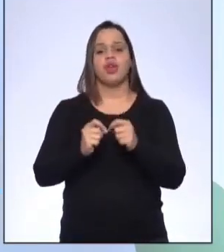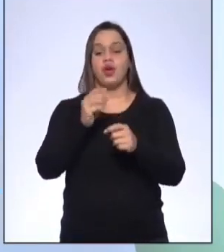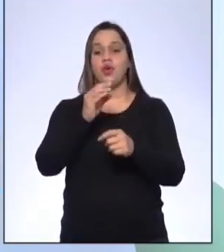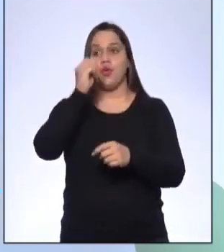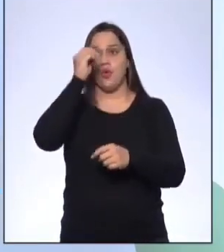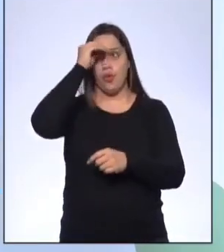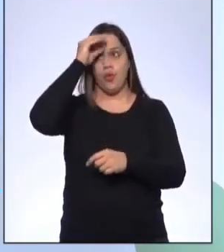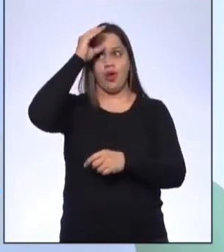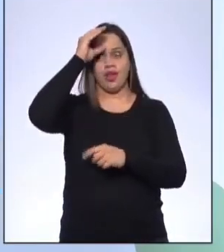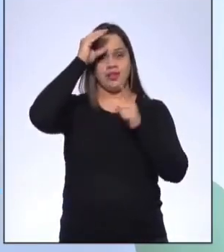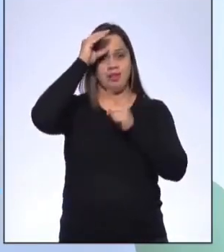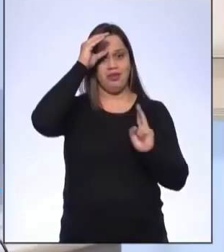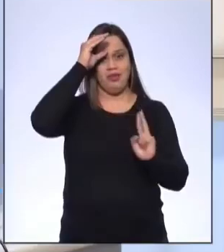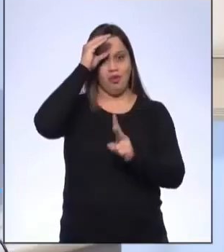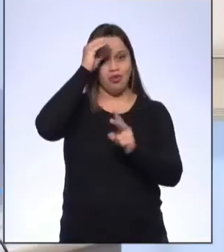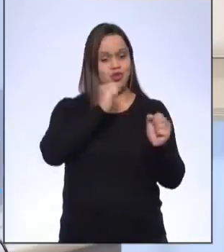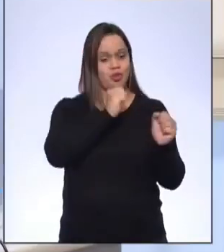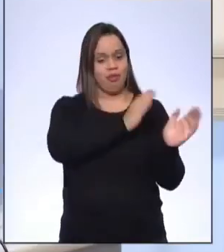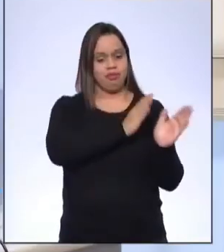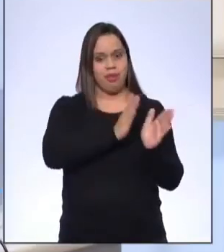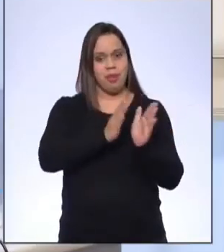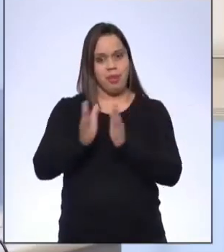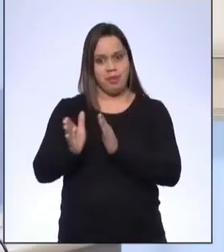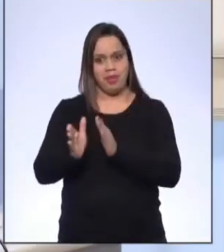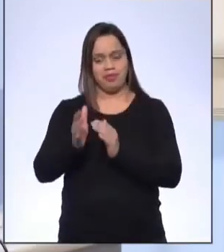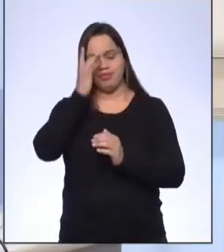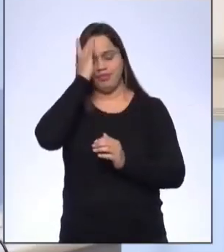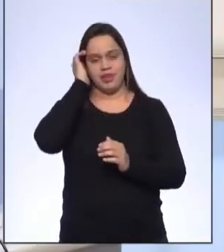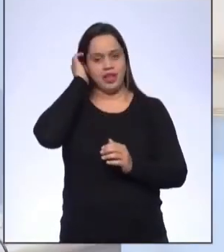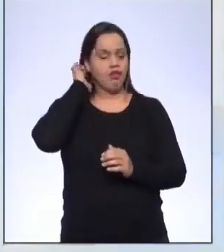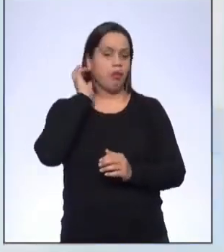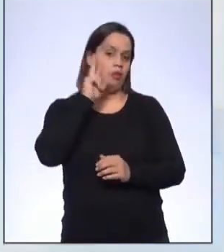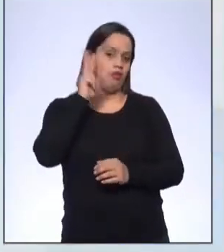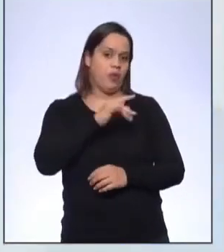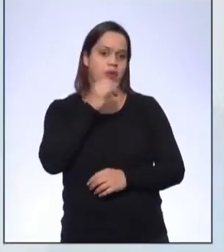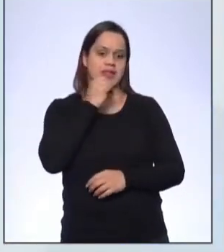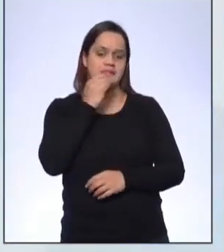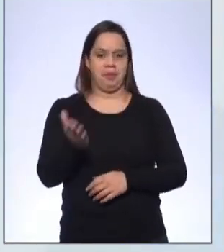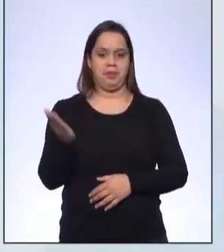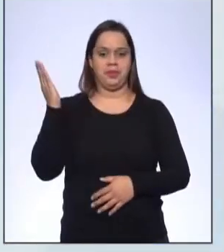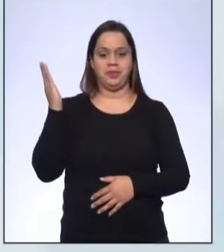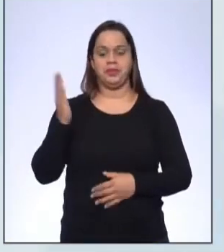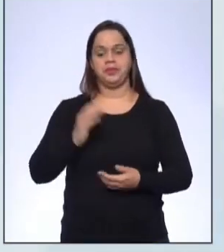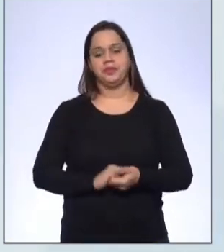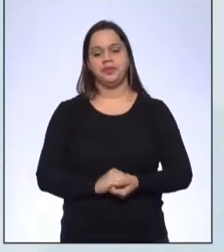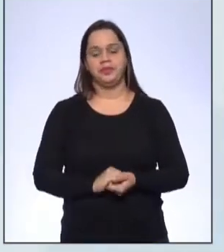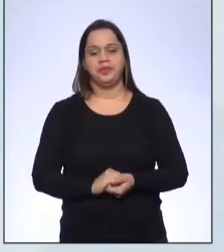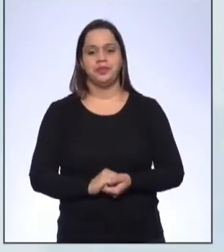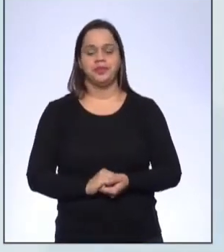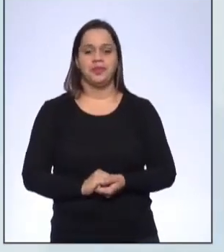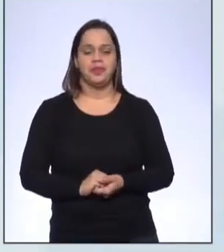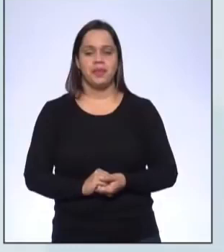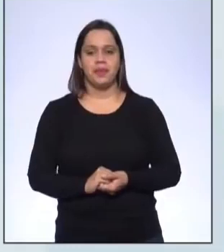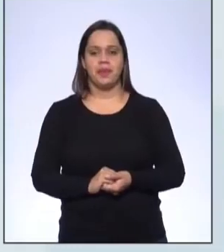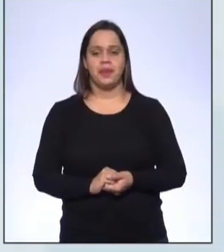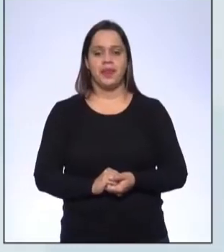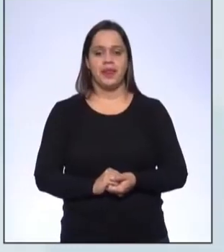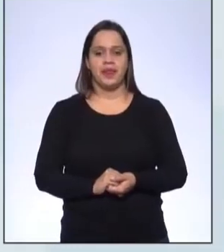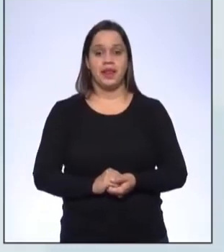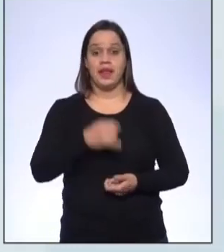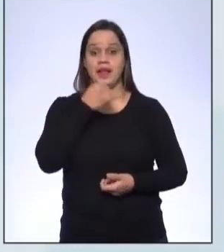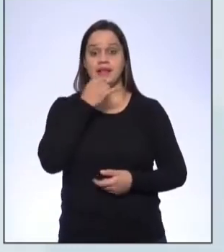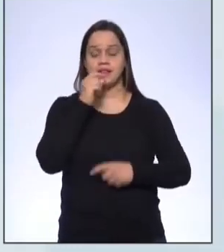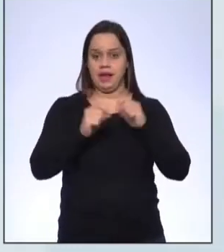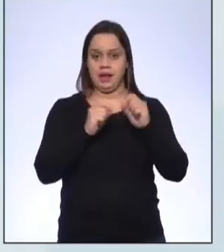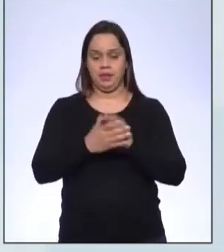durante o processo. Ok? Vamos ao exemplo? Ok. Beleza. Exemplo,